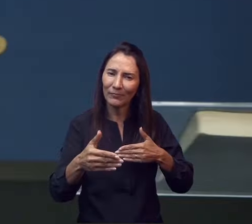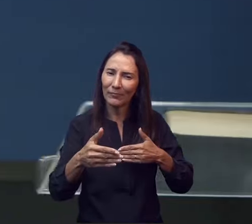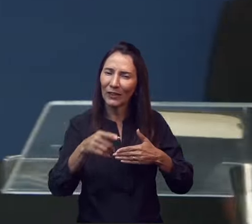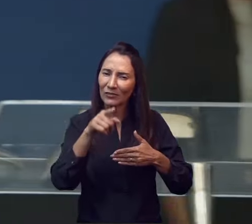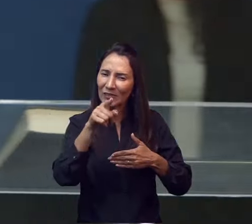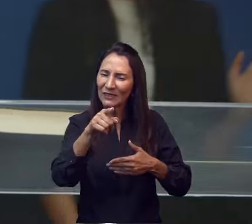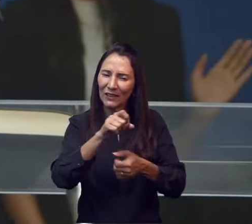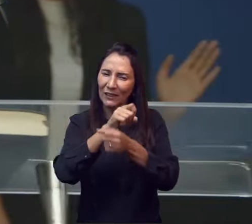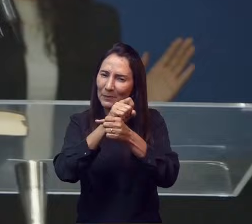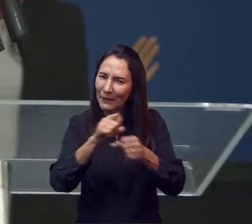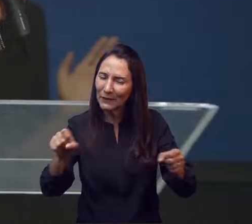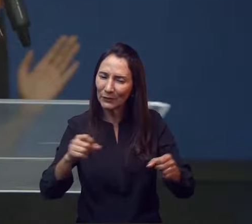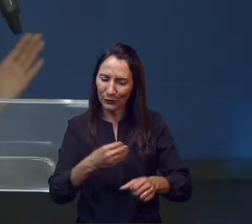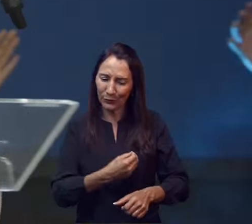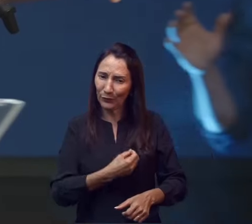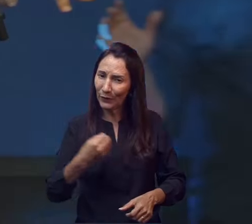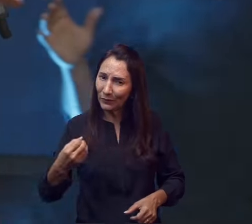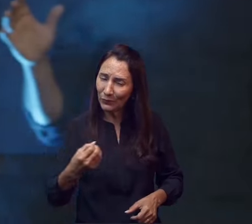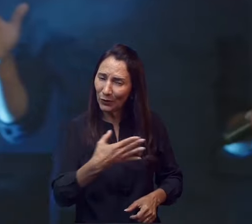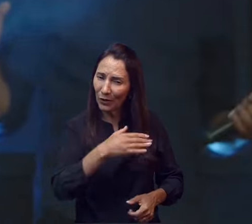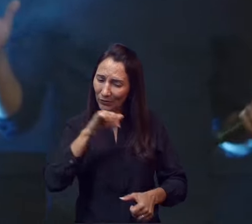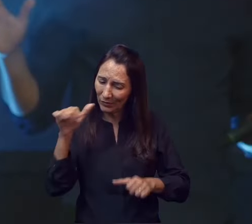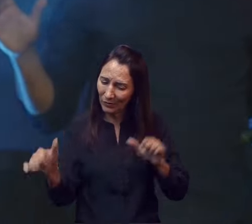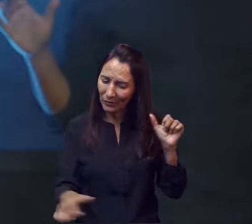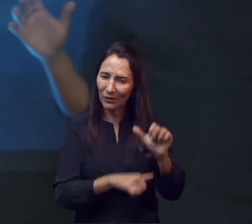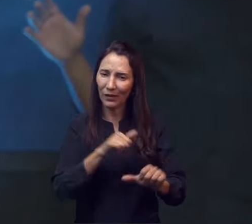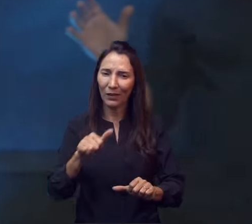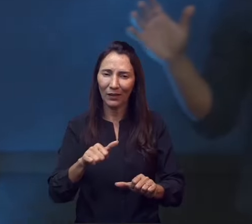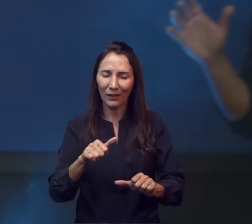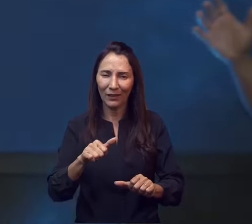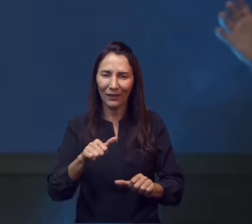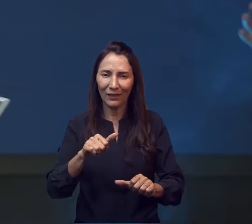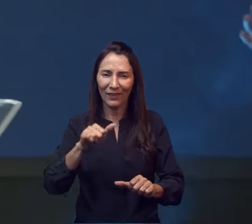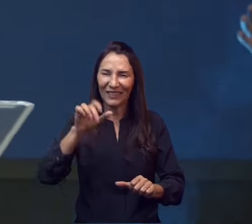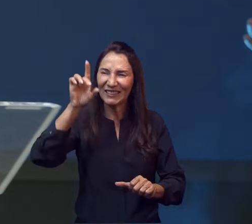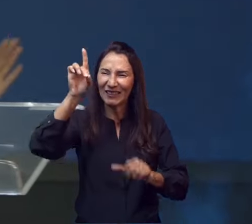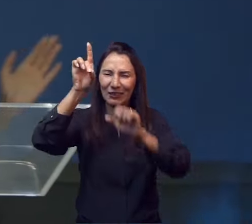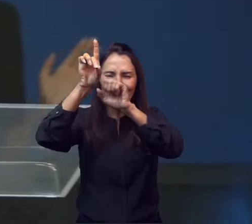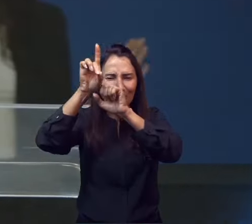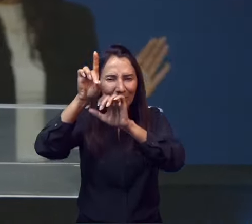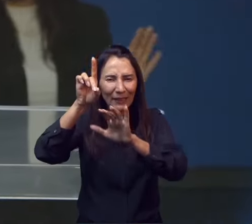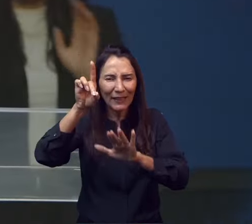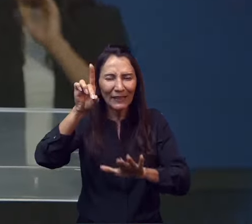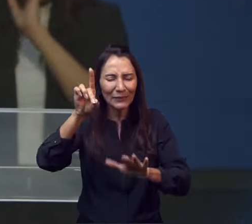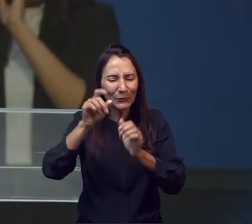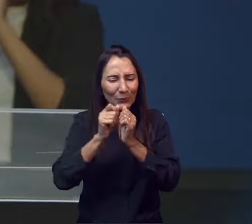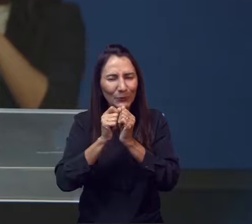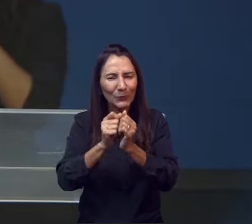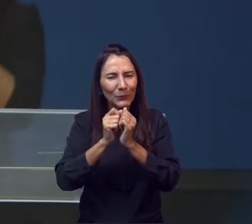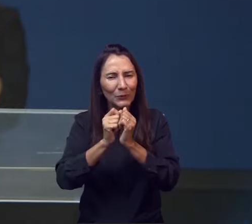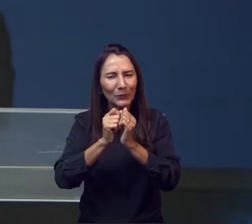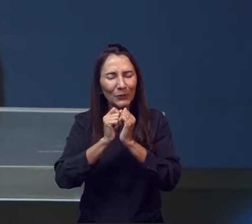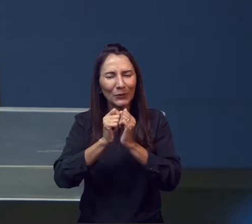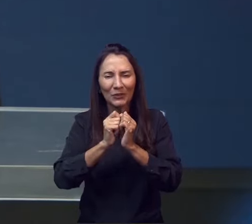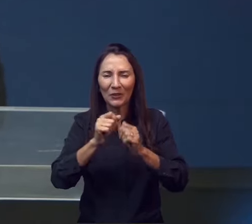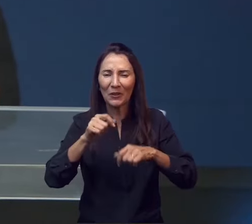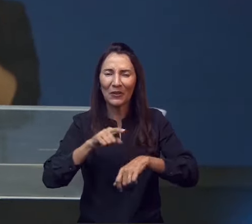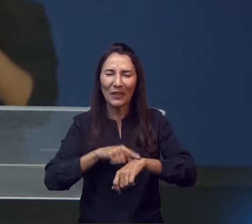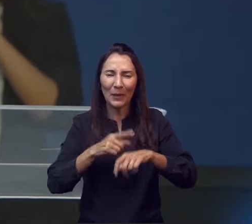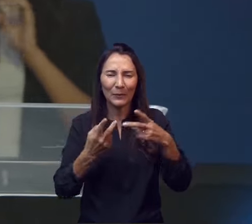vida nova transformação e que a benção de Deus te acompanhe e um tempo de benção